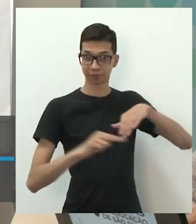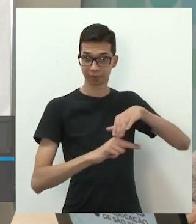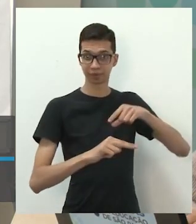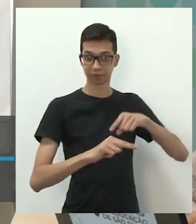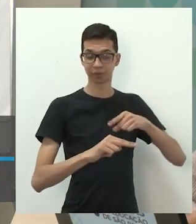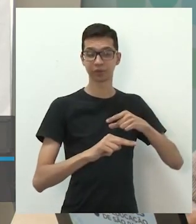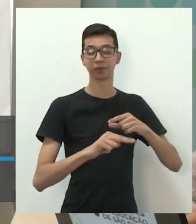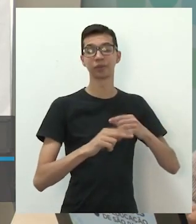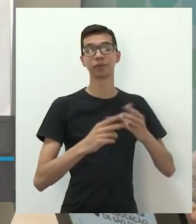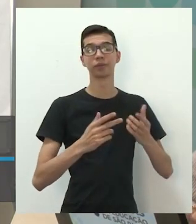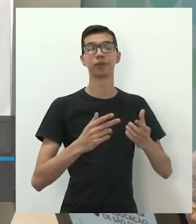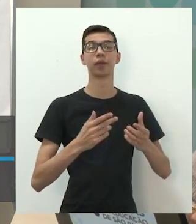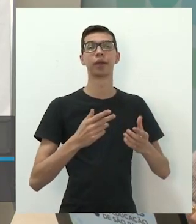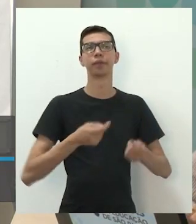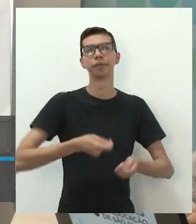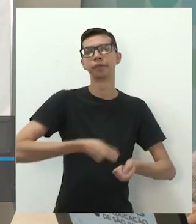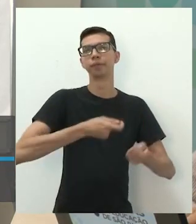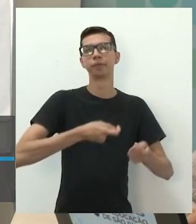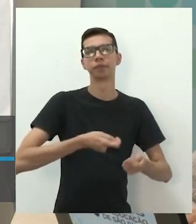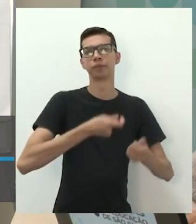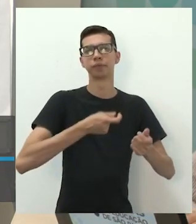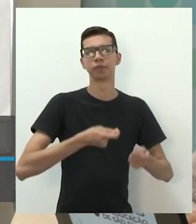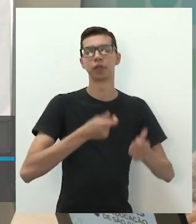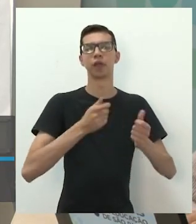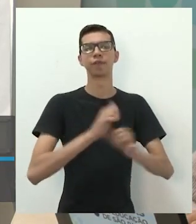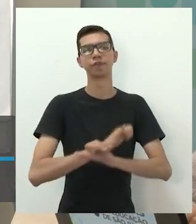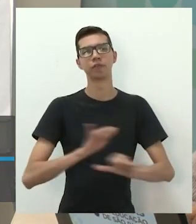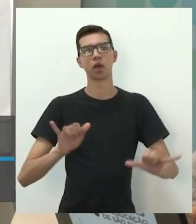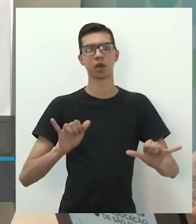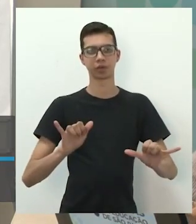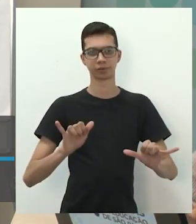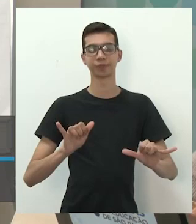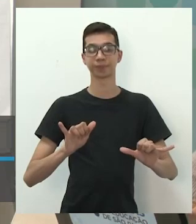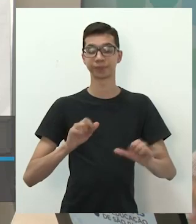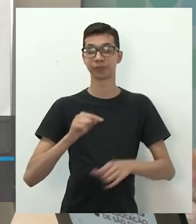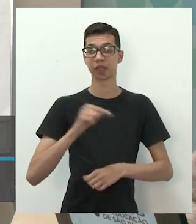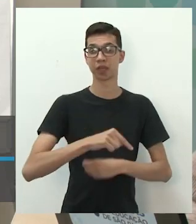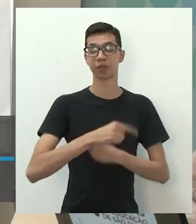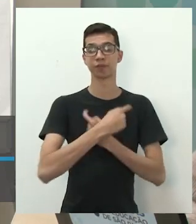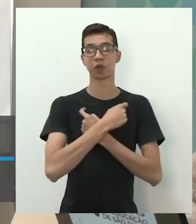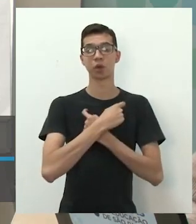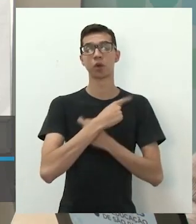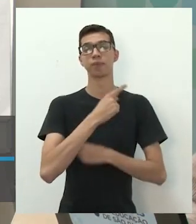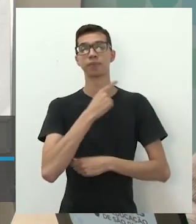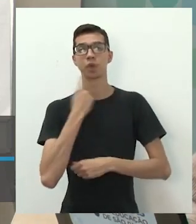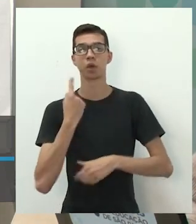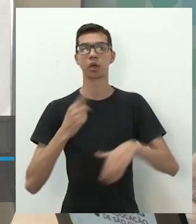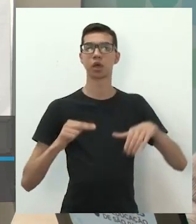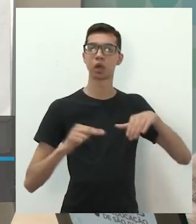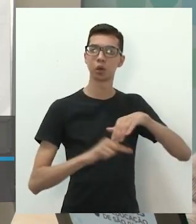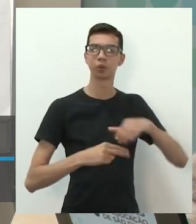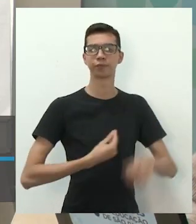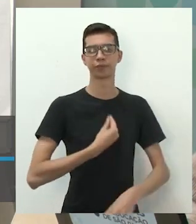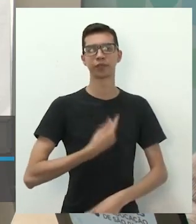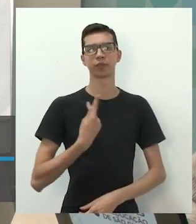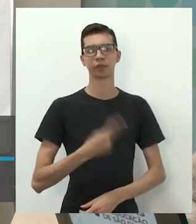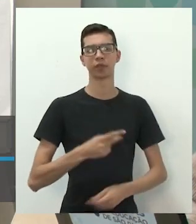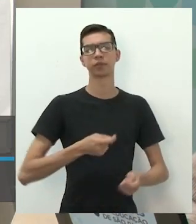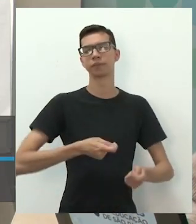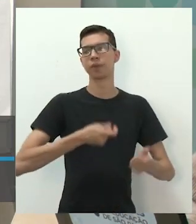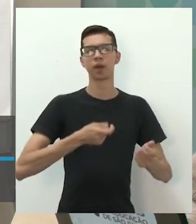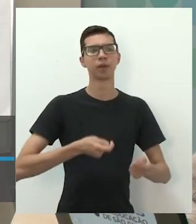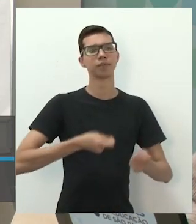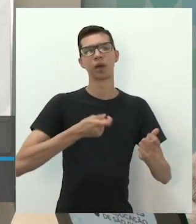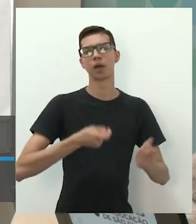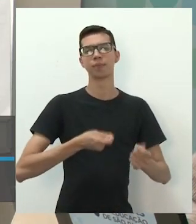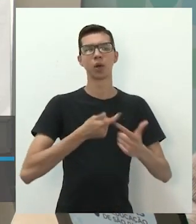justamente para falar sobre a vida e a grandiosidade das obras daquele faraó falecido, enterrado ali, durante a sua vida. Certo?